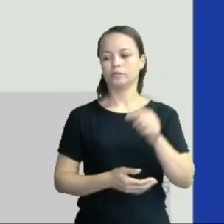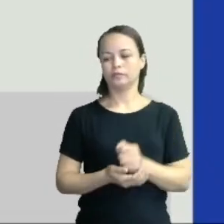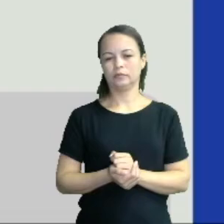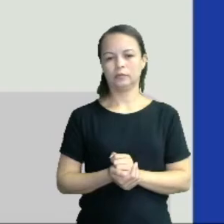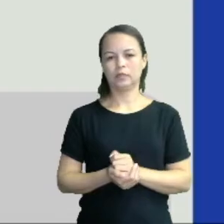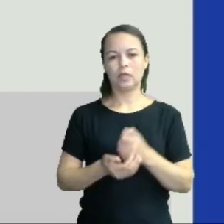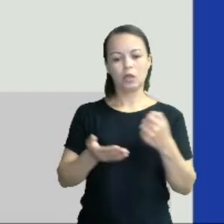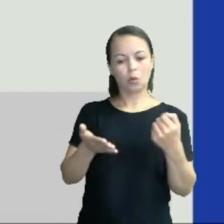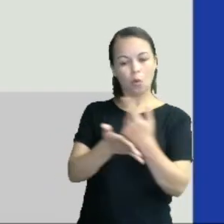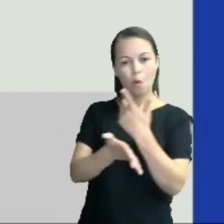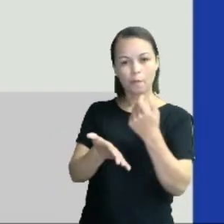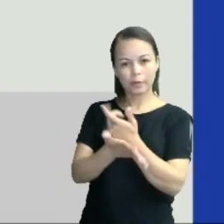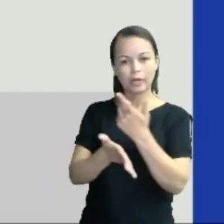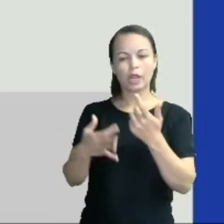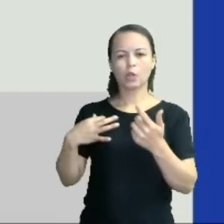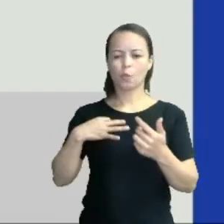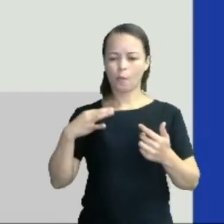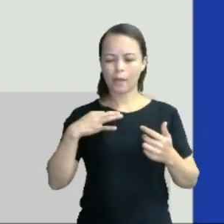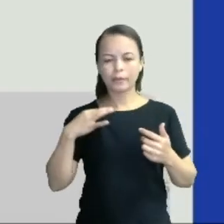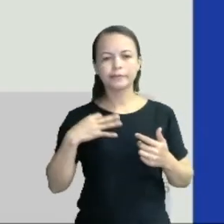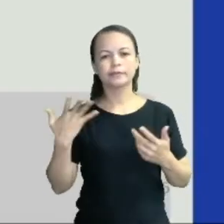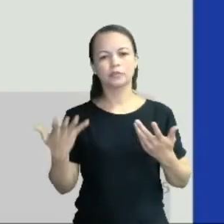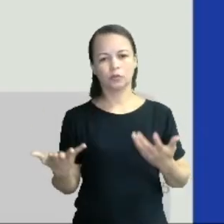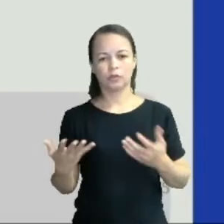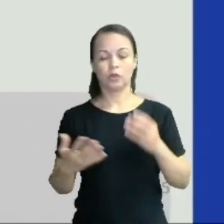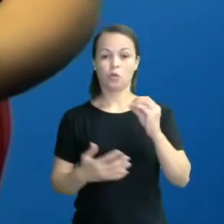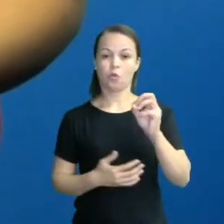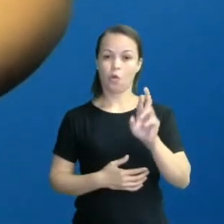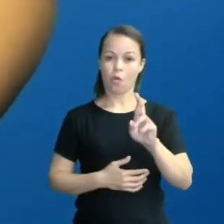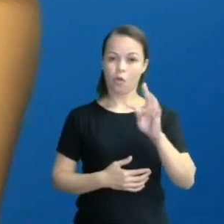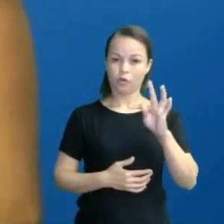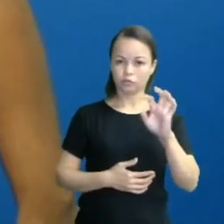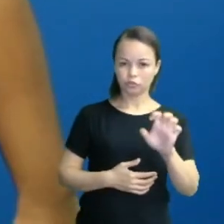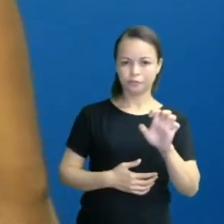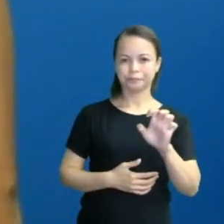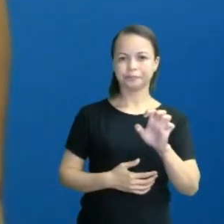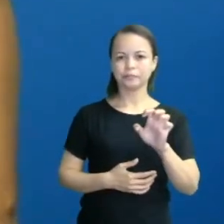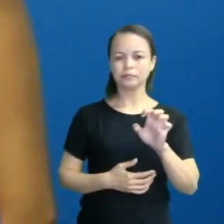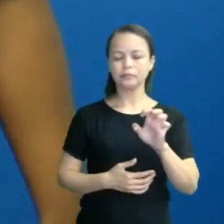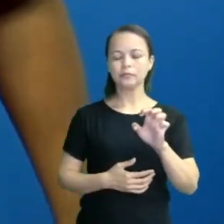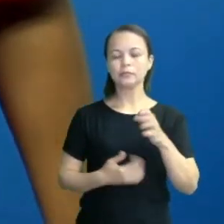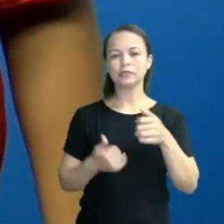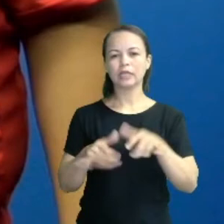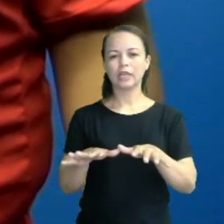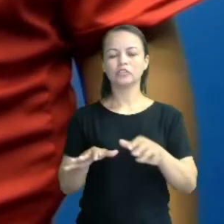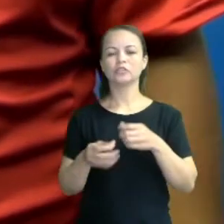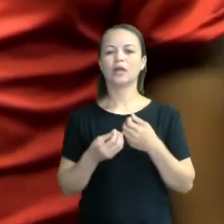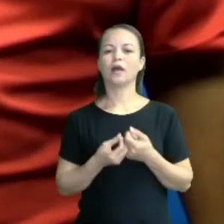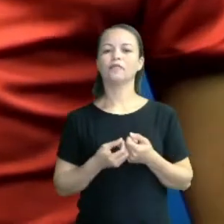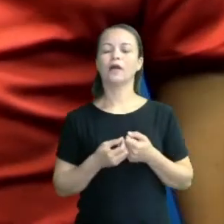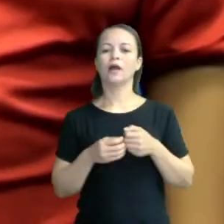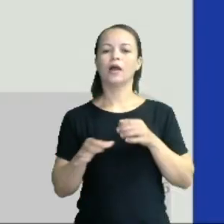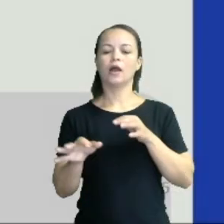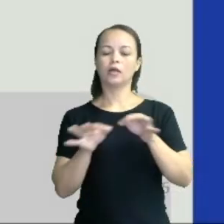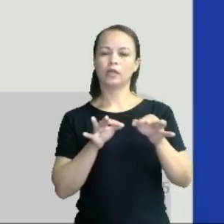Comprei um corte de roupa, uma peça, né? Uma peça cortada da roupa que estava em